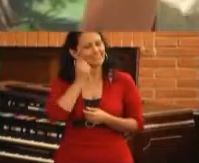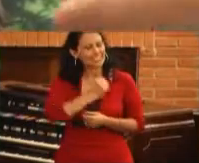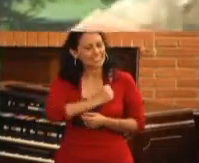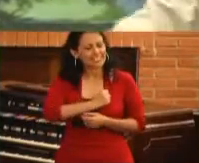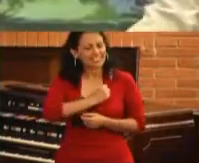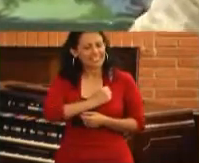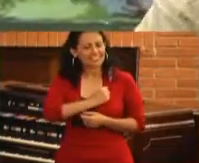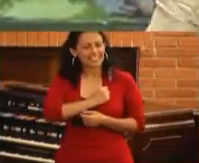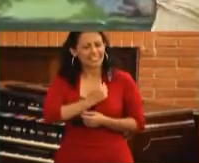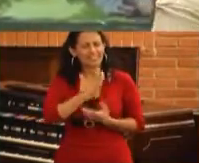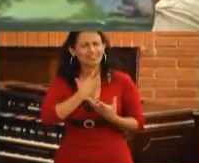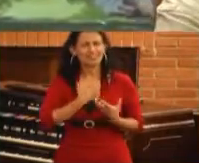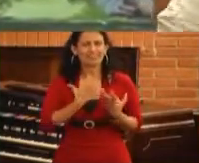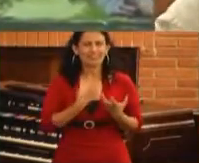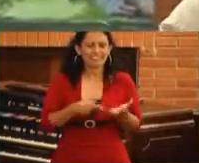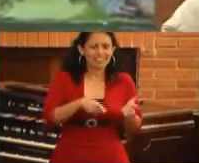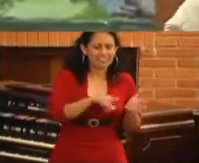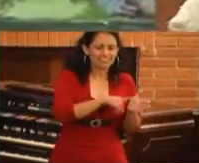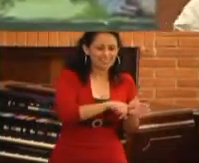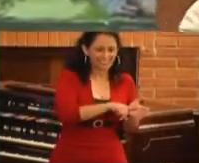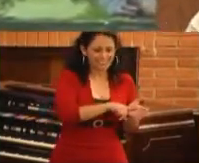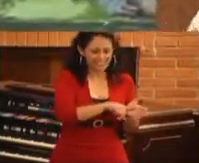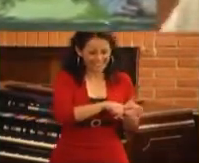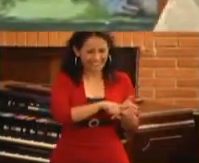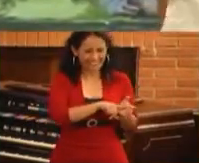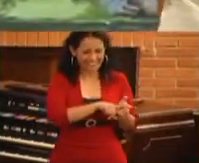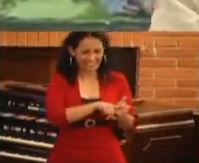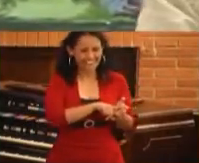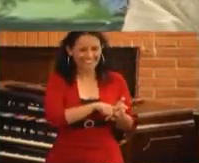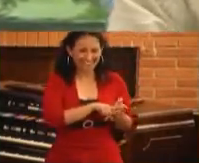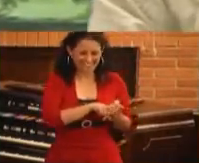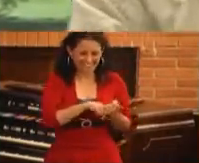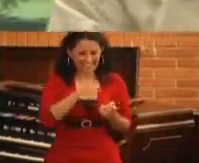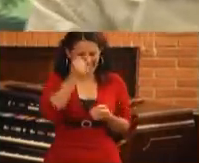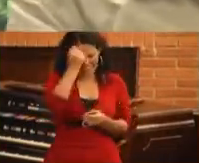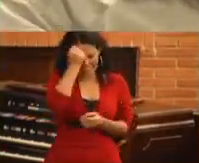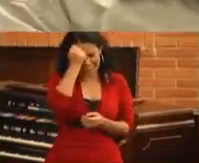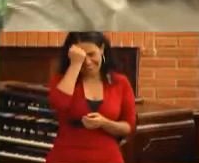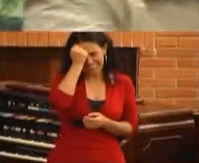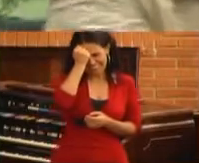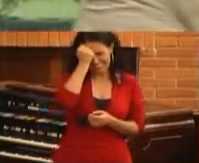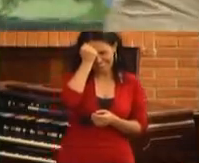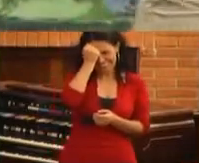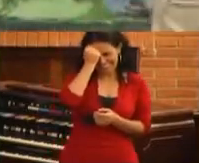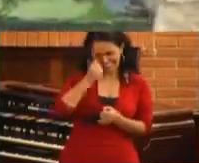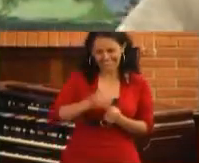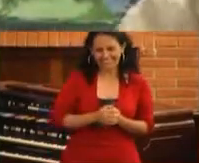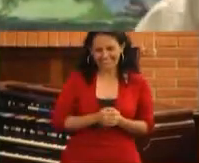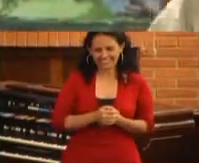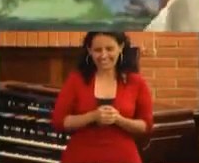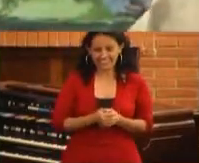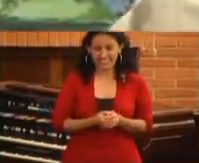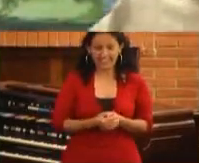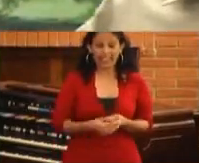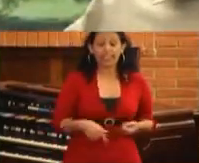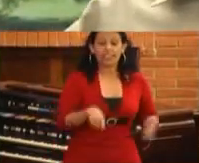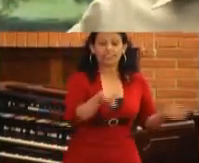Porque o meu pai tem alguma coisa que eu não conheço em lugar nenhum. Ele tem amor.